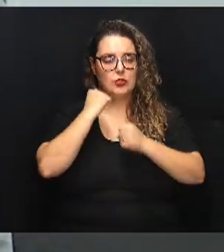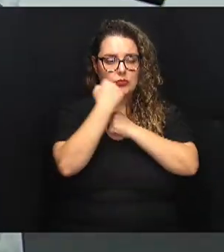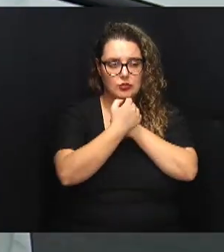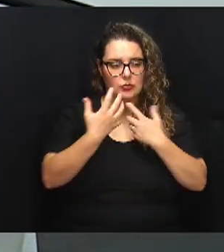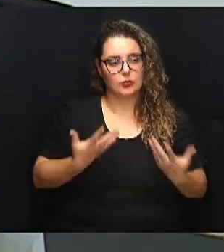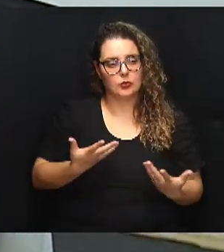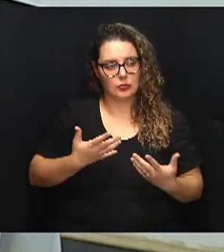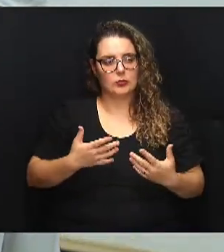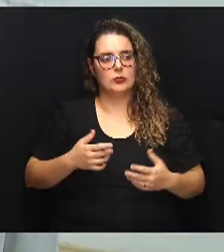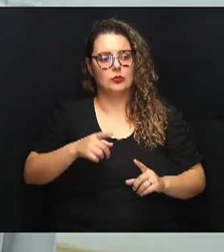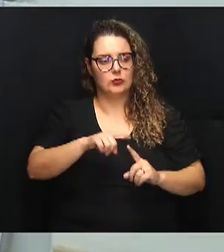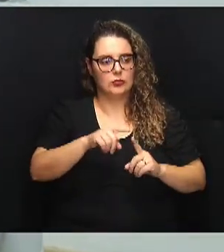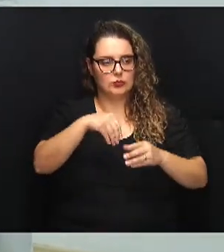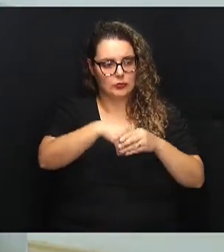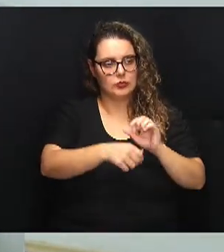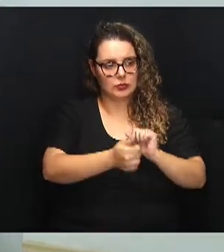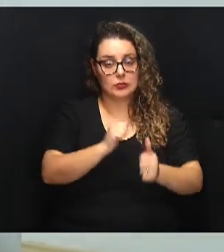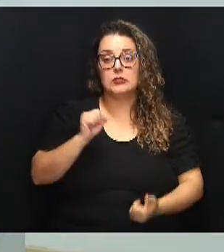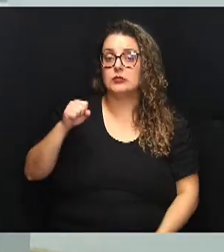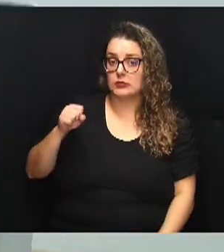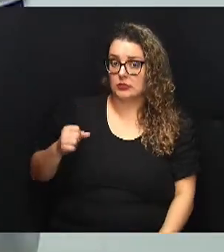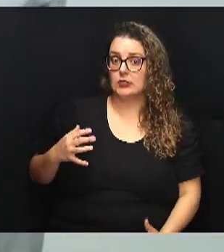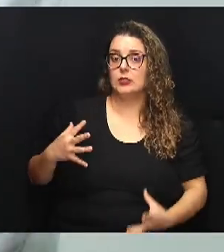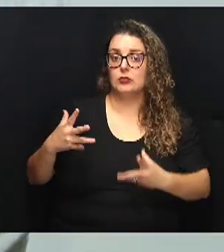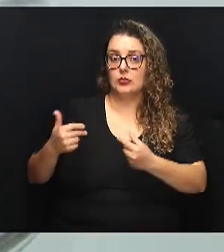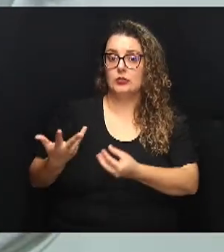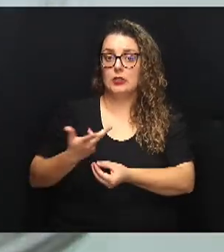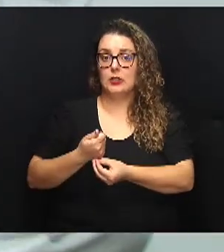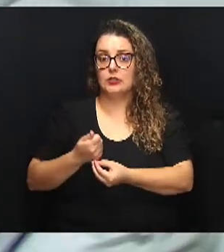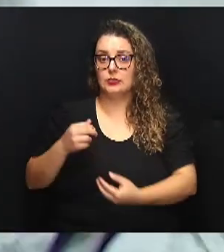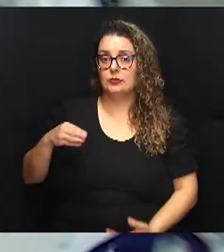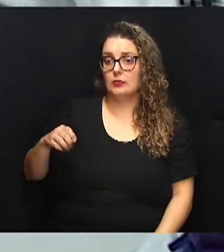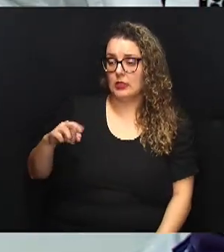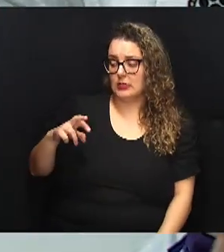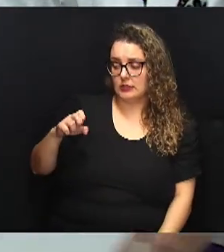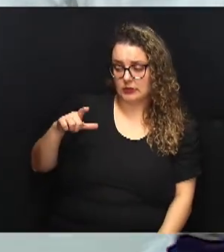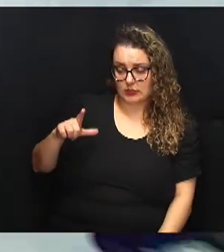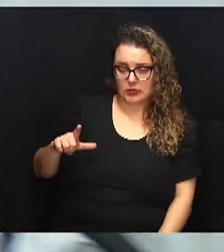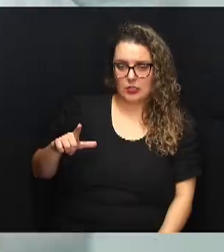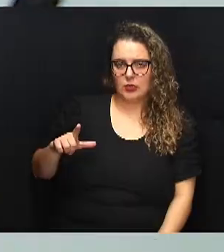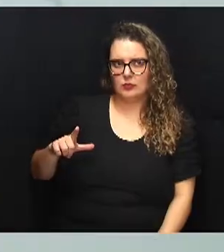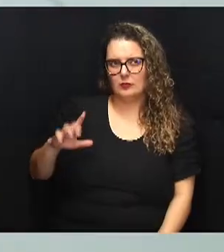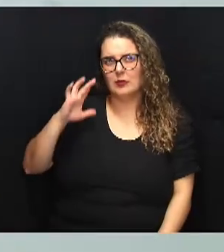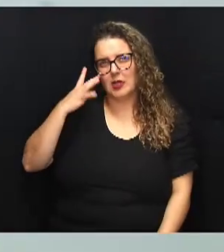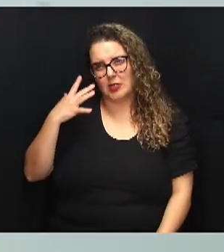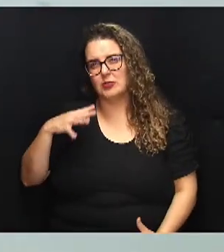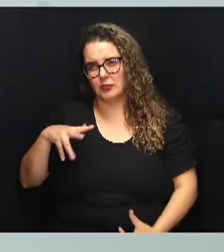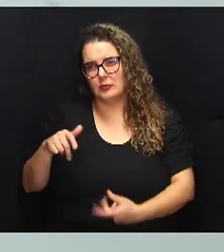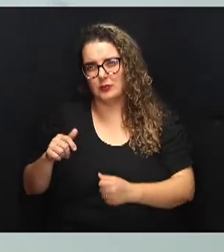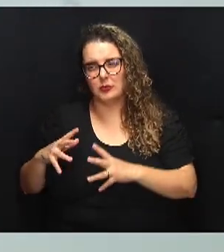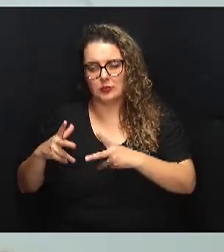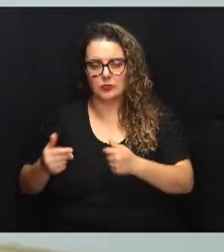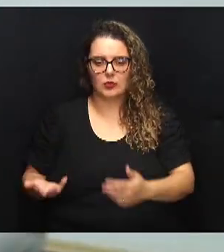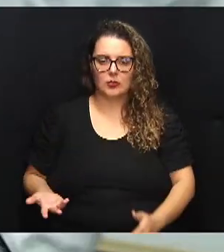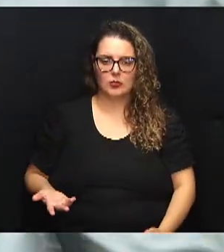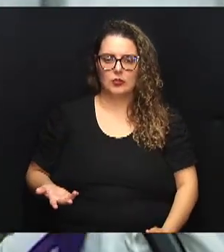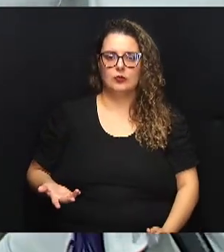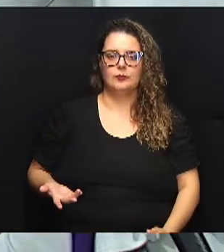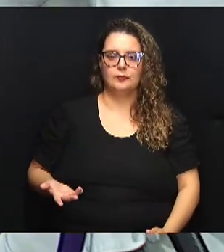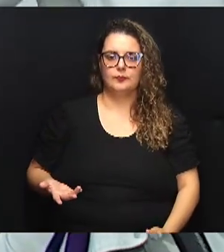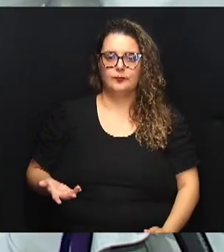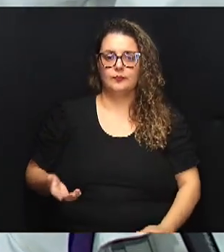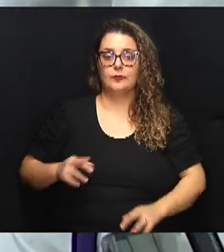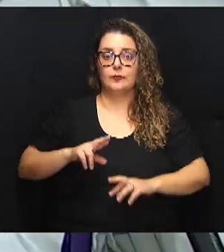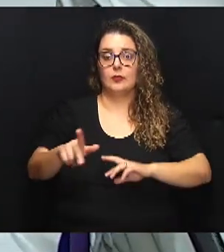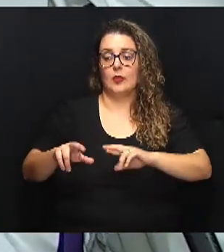mesmo. O que acontece é, toda arte marcial, acho que no mundo inteiro, ela se distingue